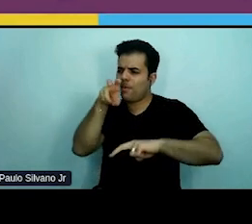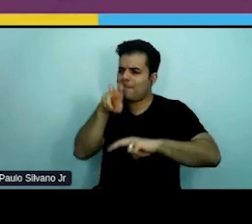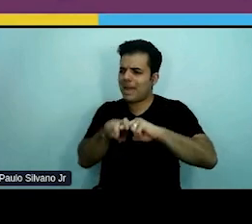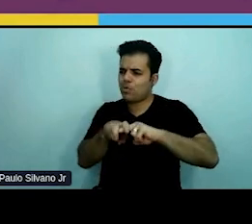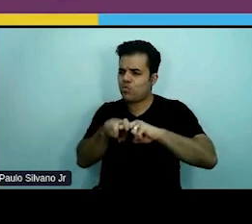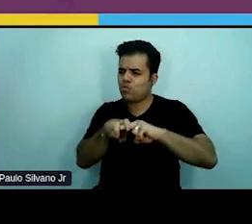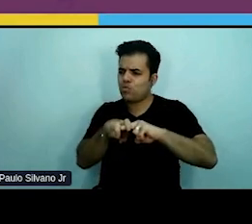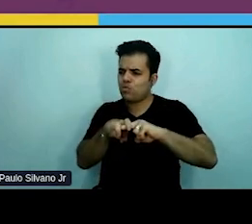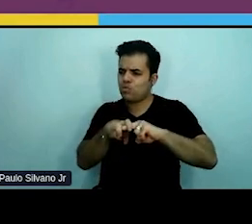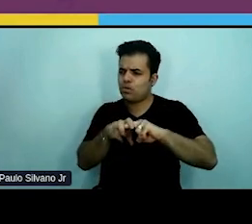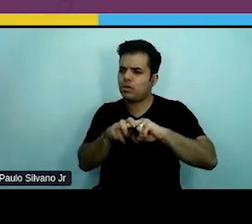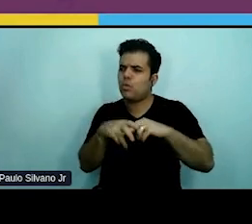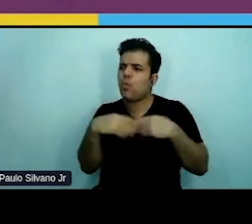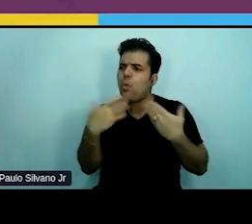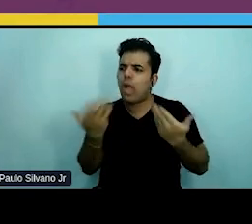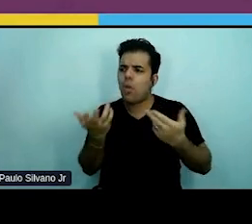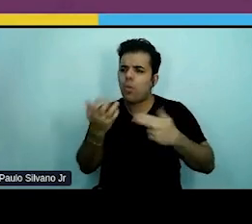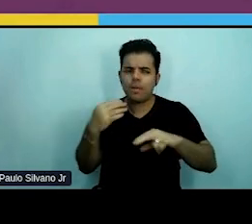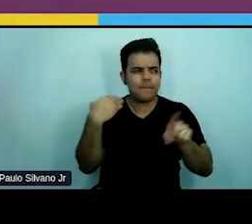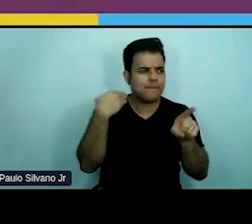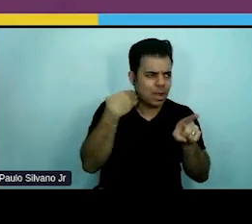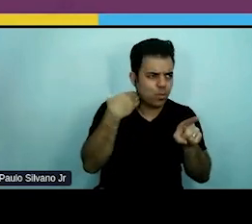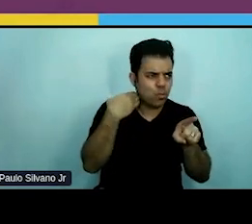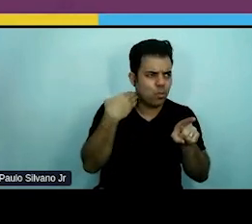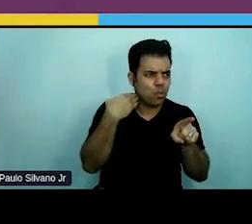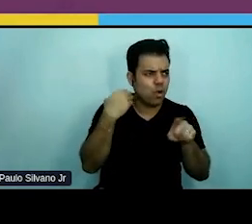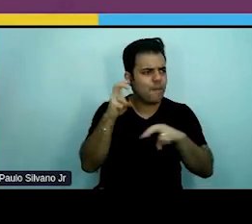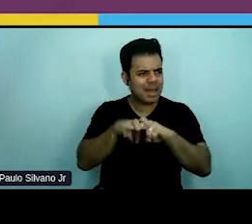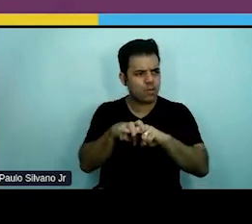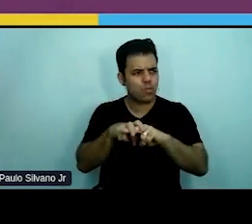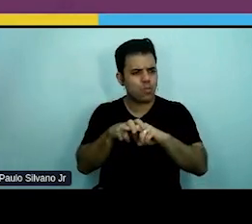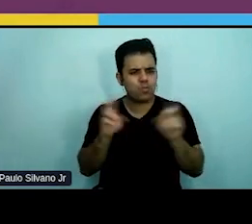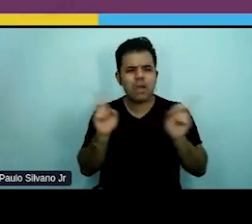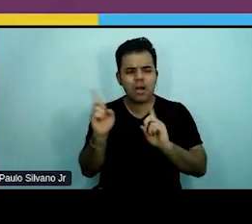de sentar, é um objeto de sentar, tá certo?